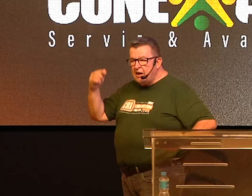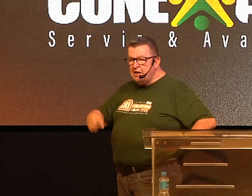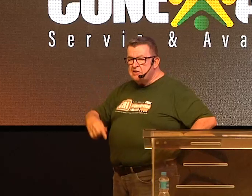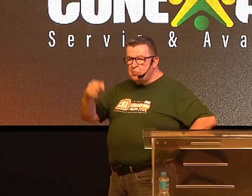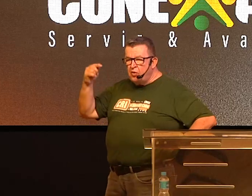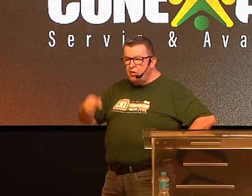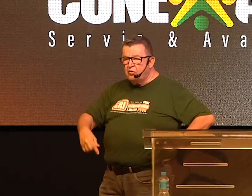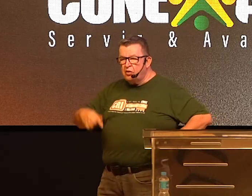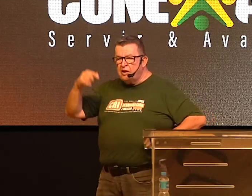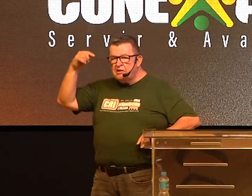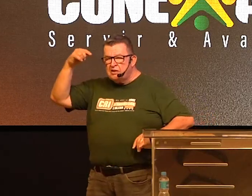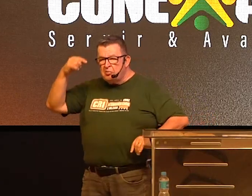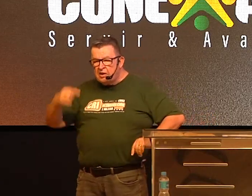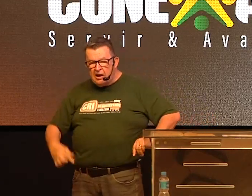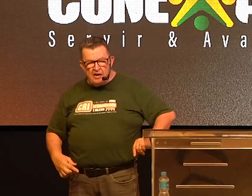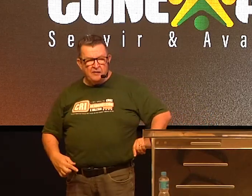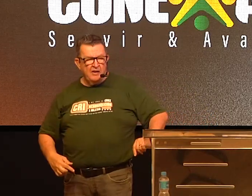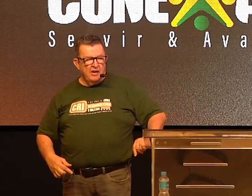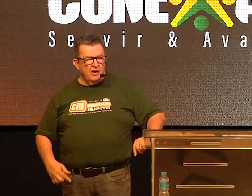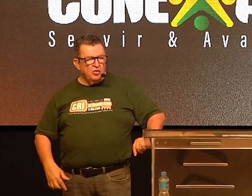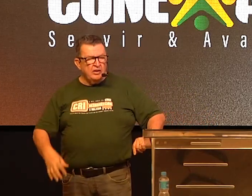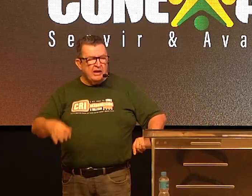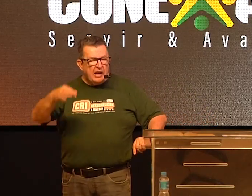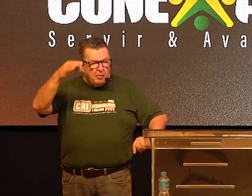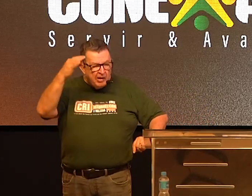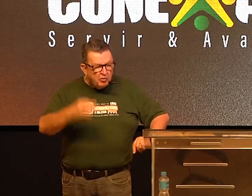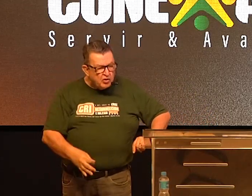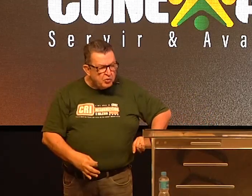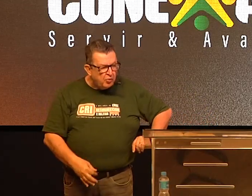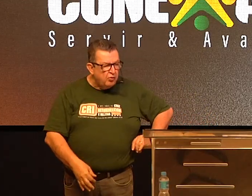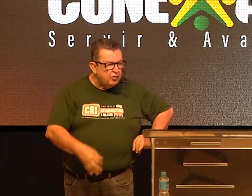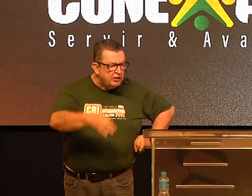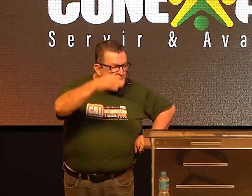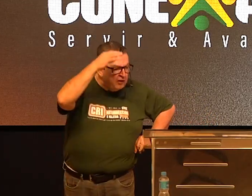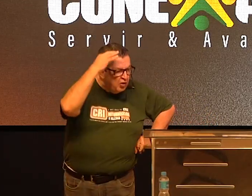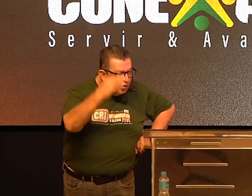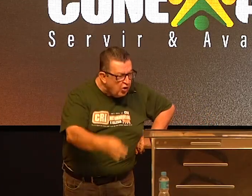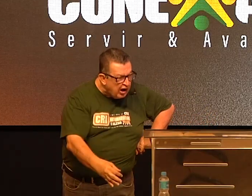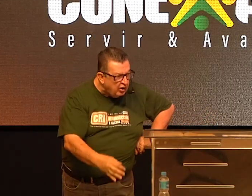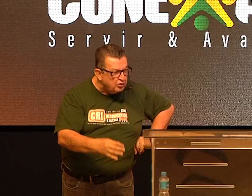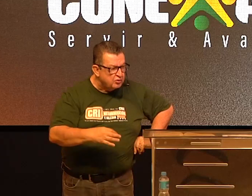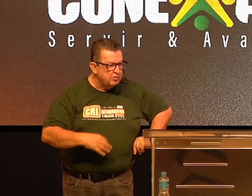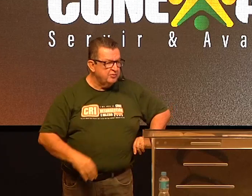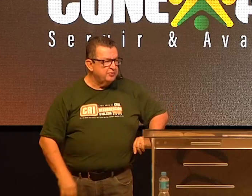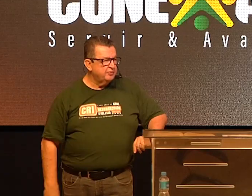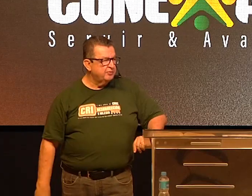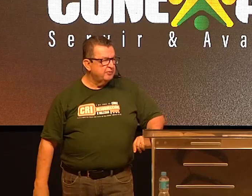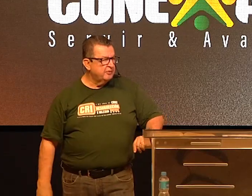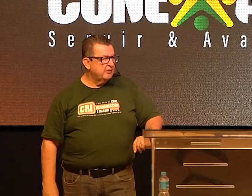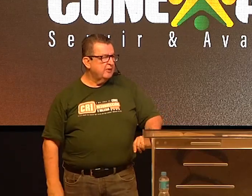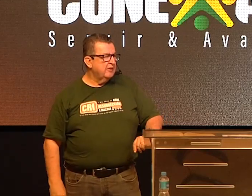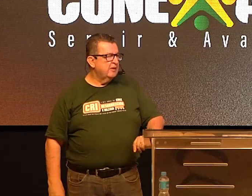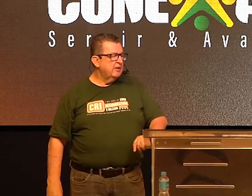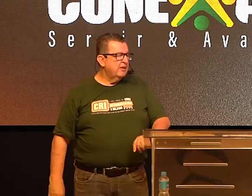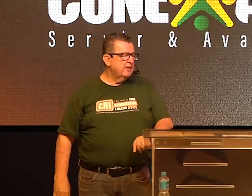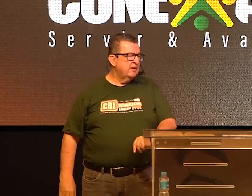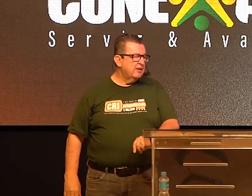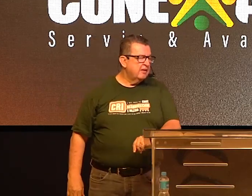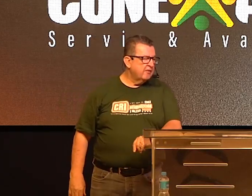falar: rei, esse povo o senhor tem que exterminar, o senhor tem que acabar com esse povo, o senhor tem que fazer um holocausto.